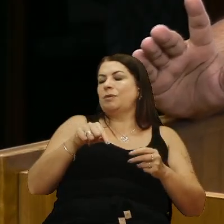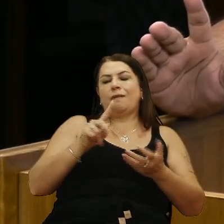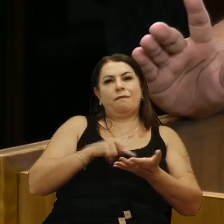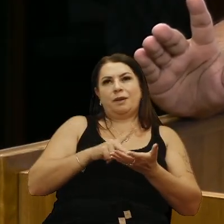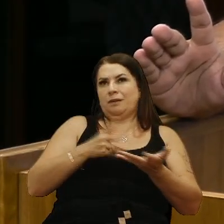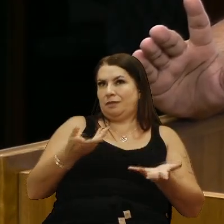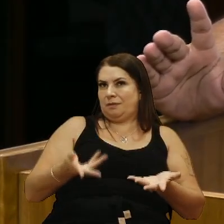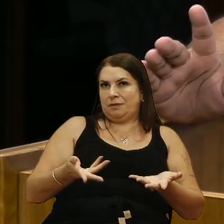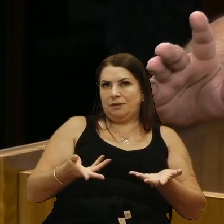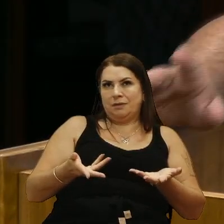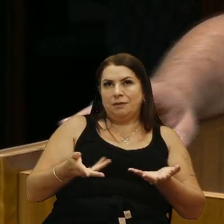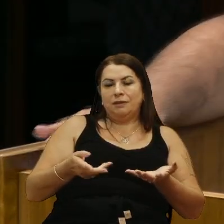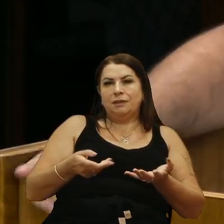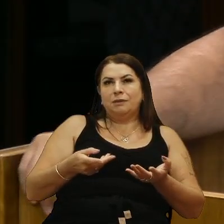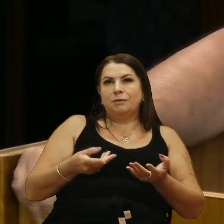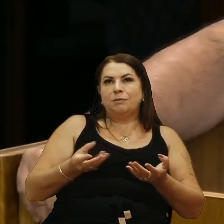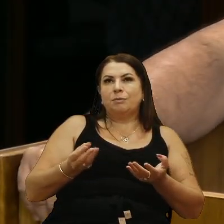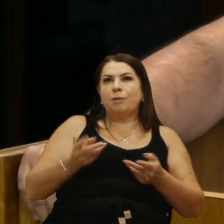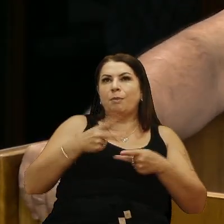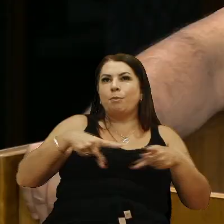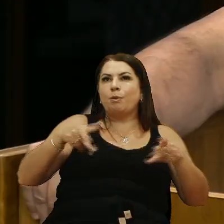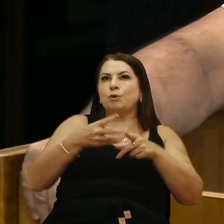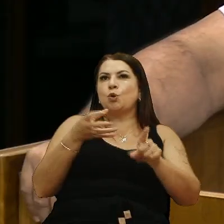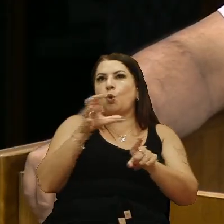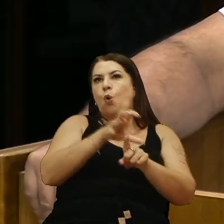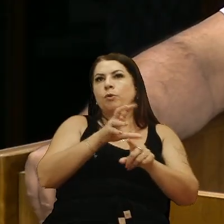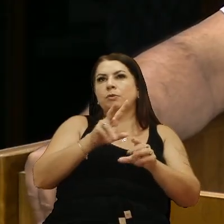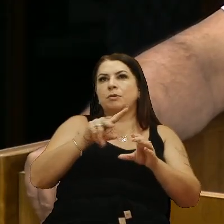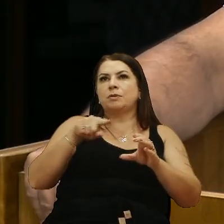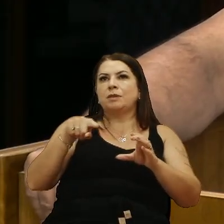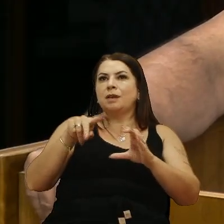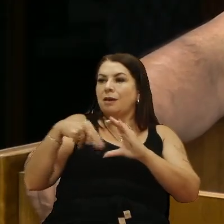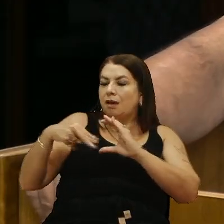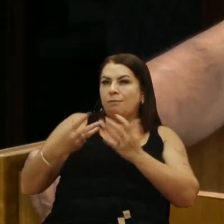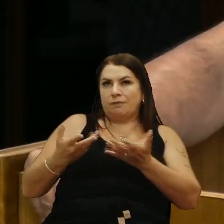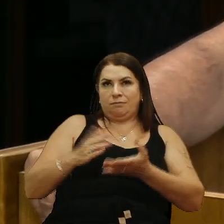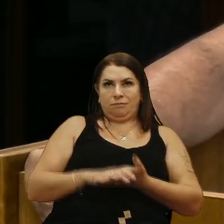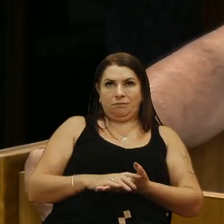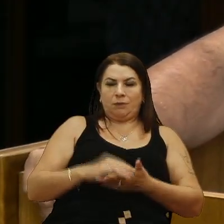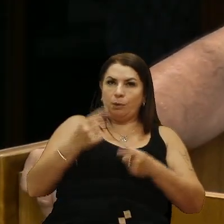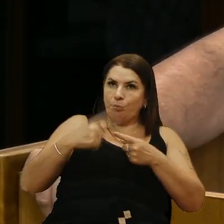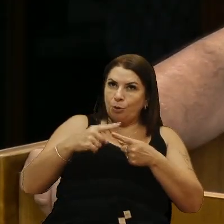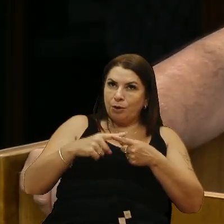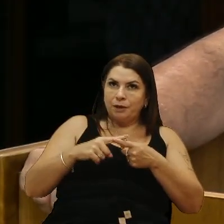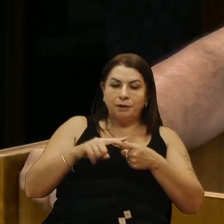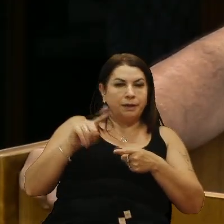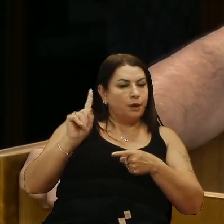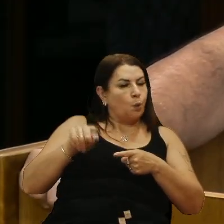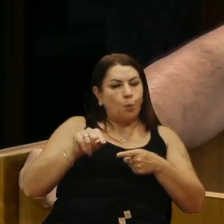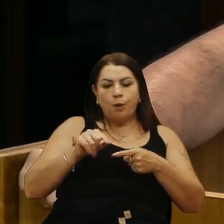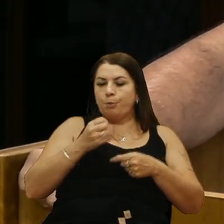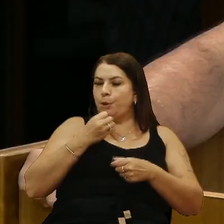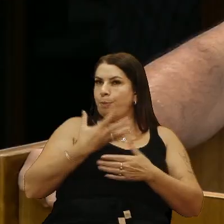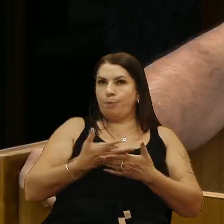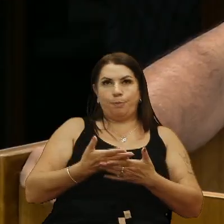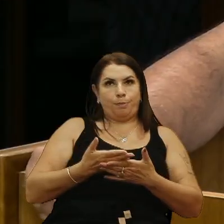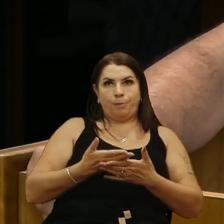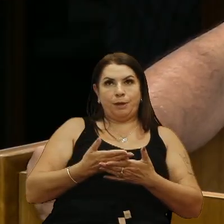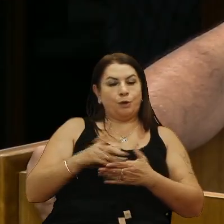verídicos, para querer colocar a população contra nós, porque isso não é uma